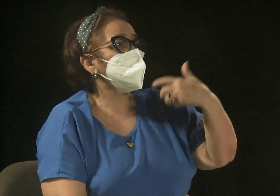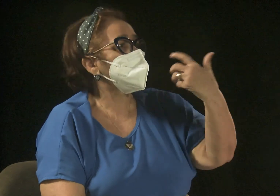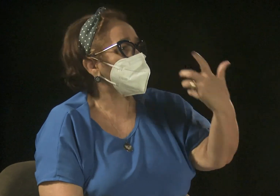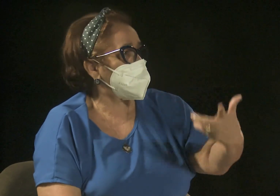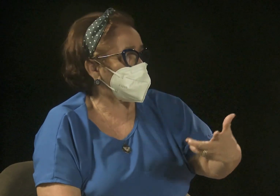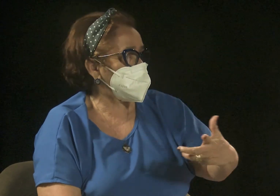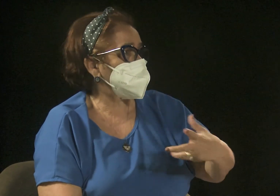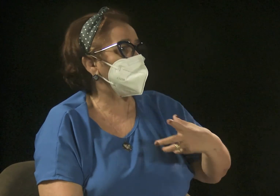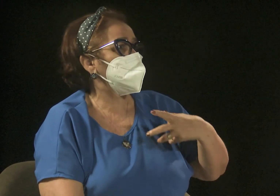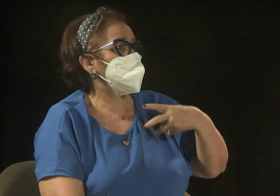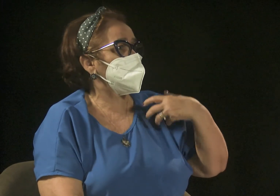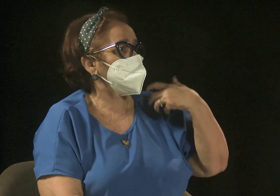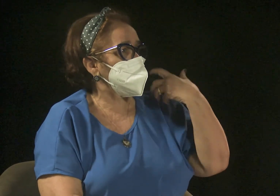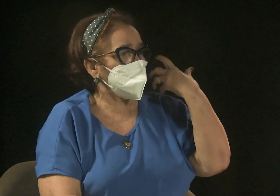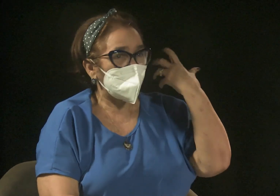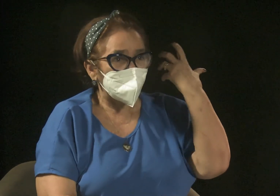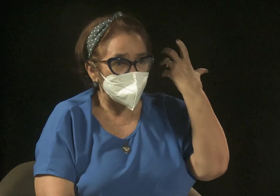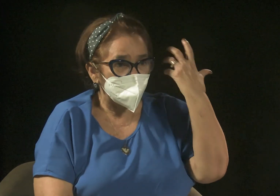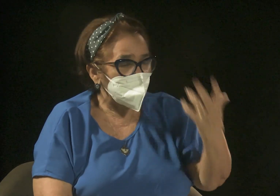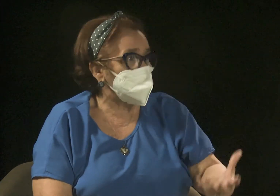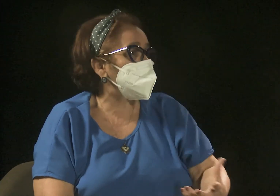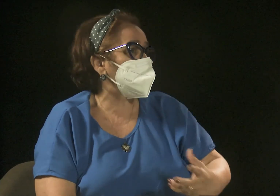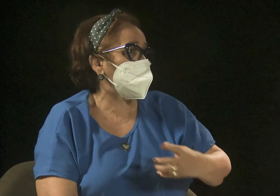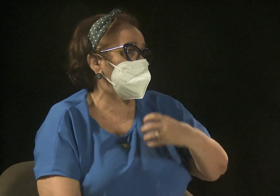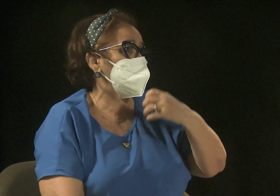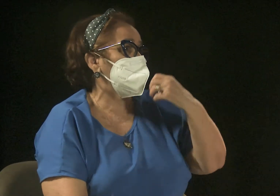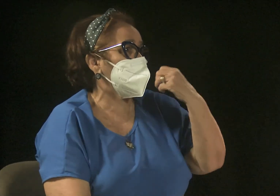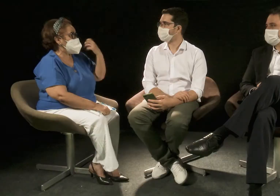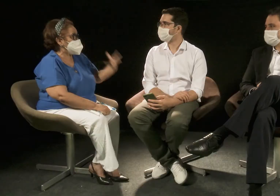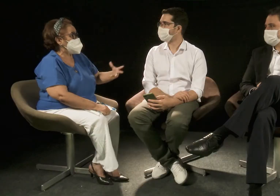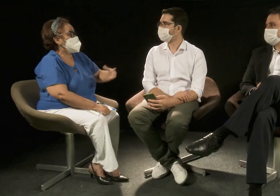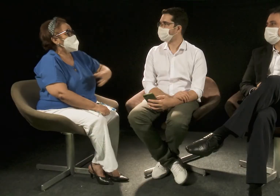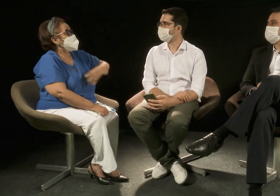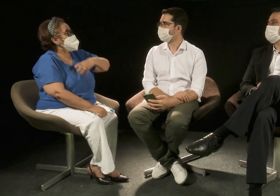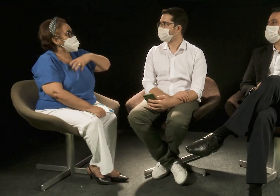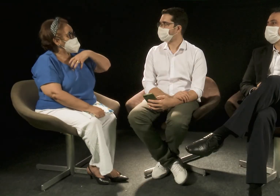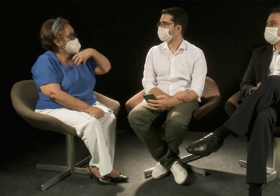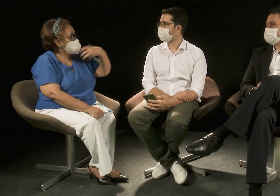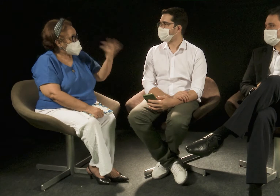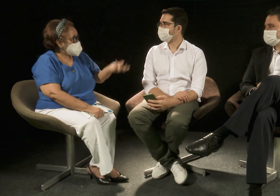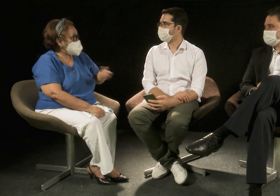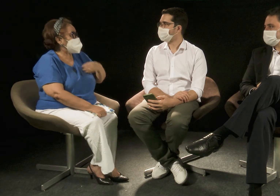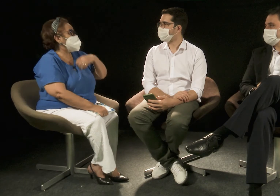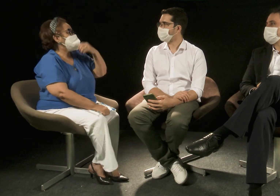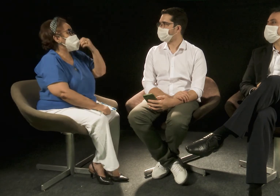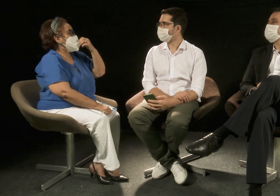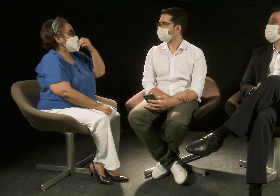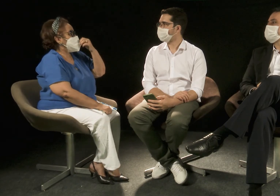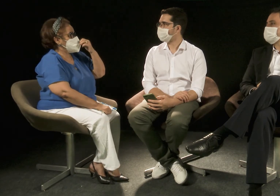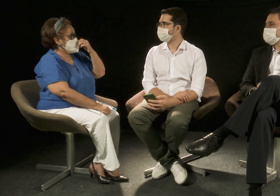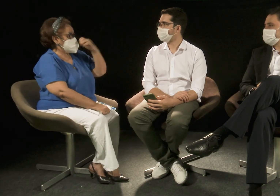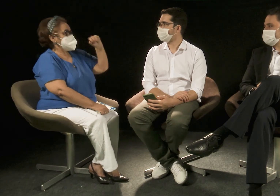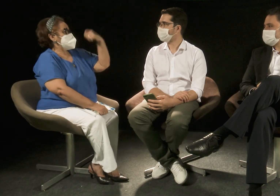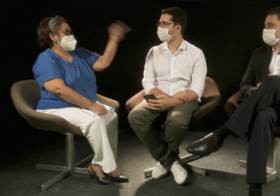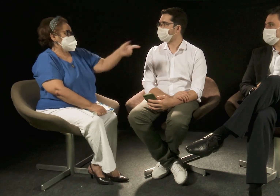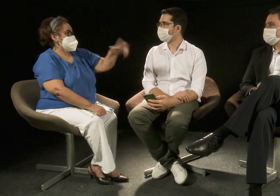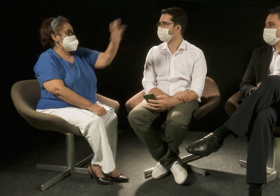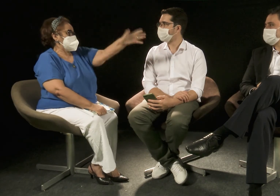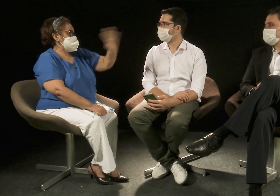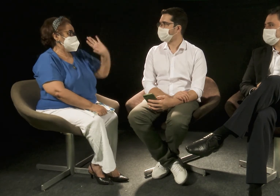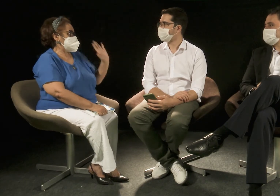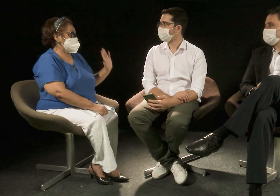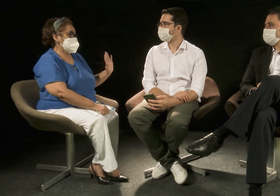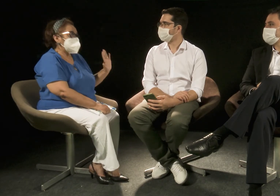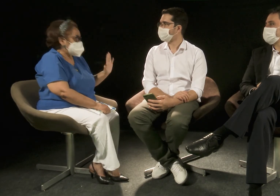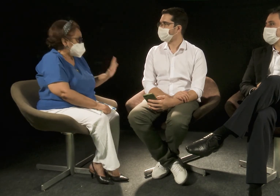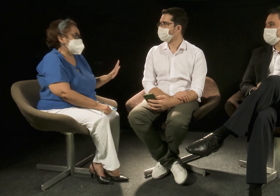quem são os pais dessas crianças que estão apresentando sinais de violência, que estão muito caladas? Então não é dizer a criança